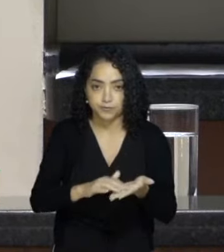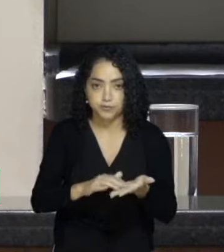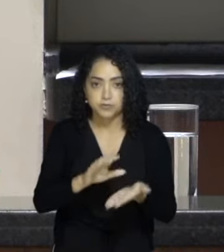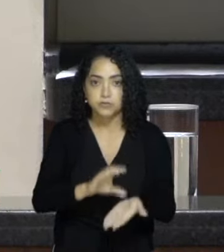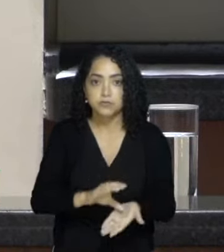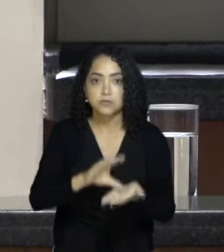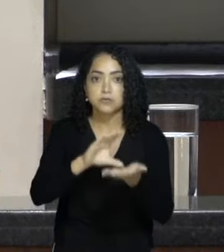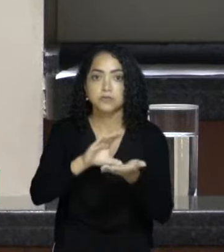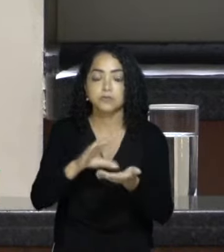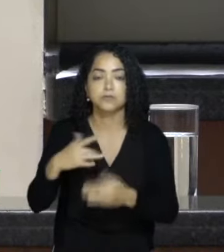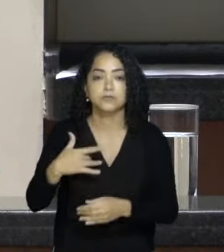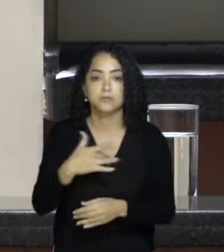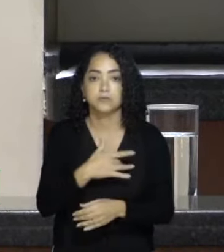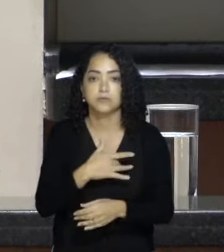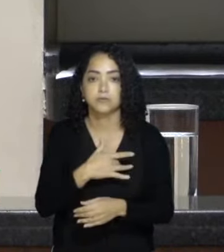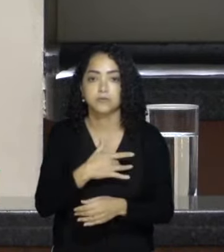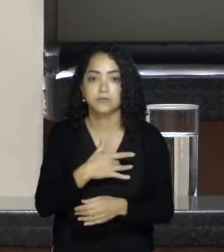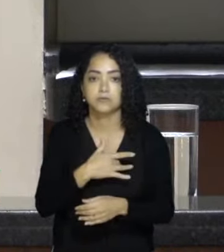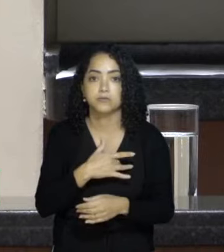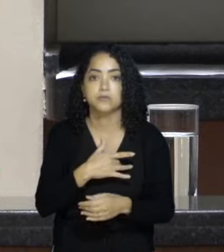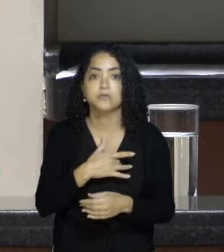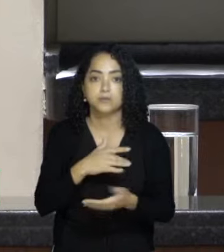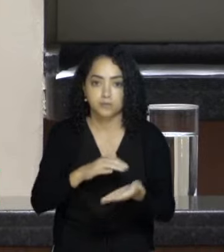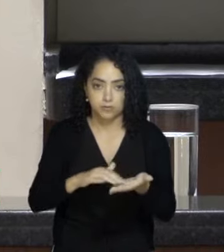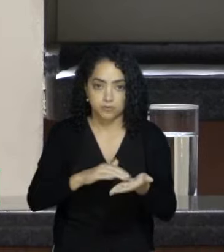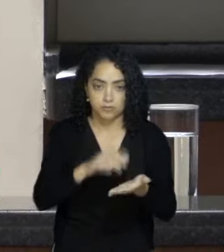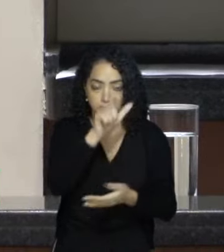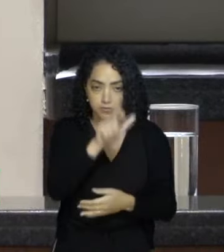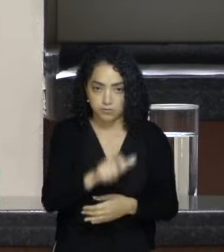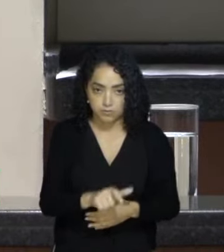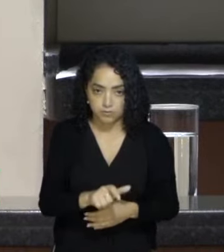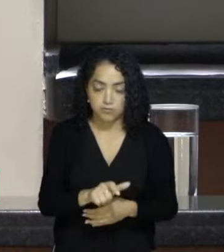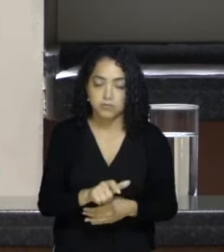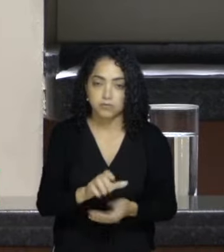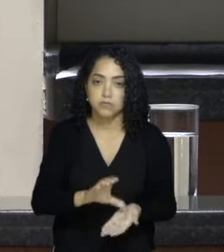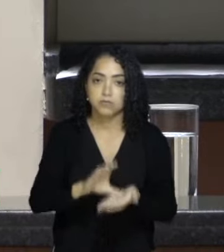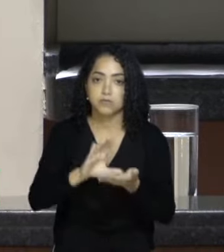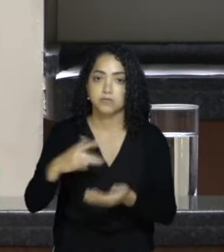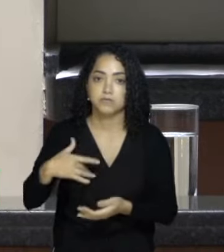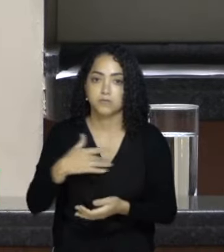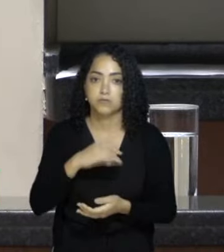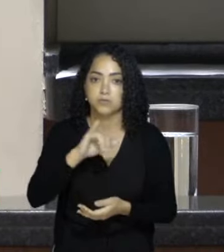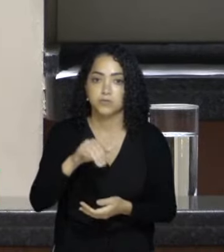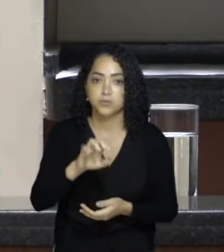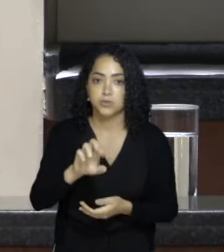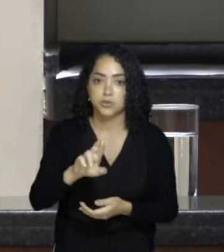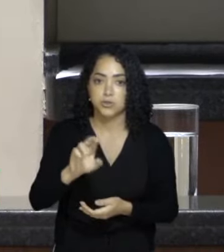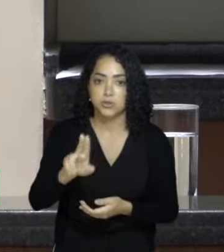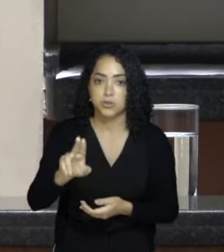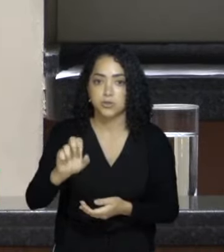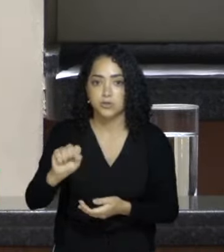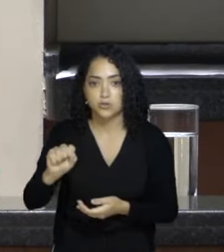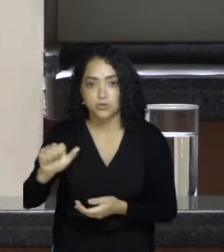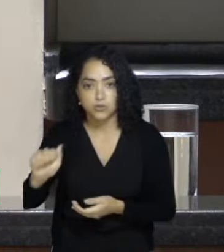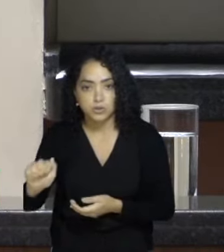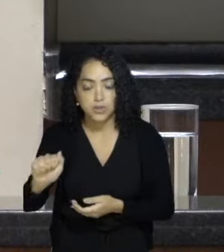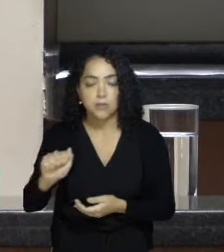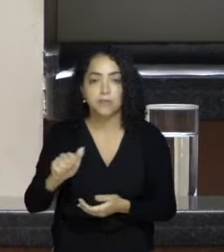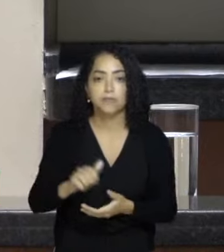Municipal de Saúde, à Secretária Executiva do Conselho Municipal de Saúde, Jerusa Machado, pela realização